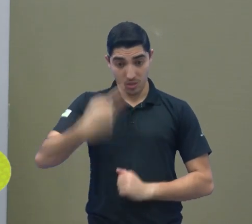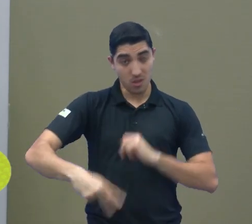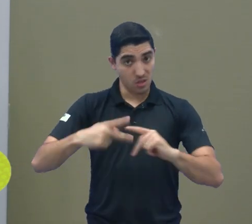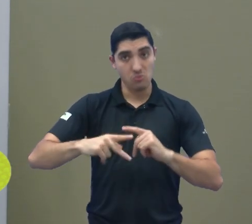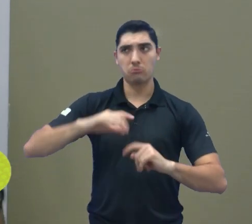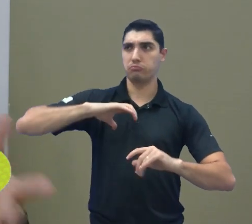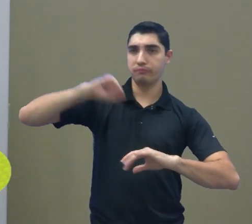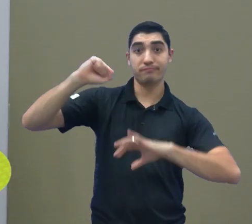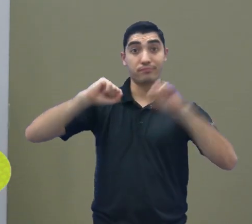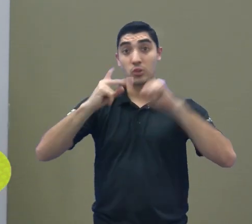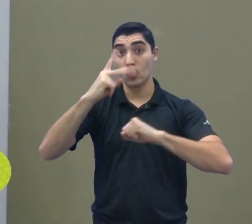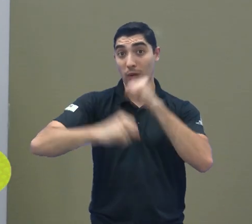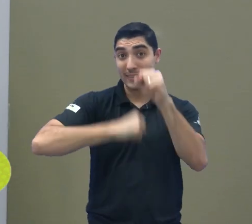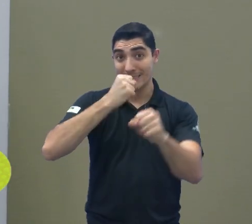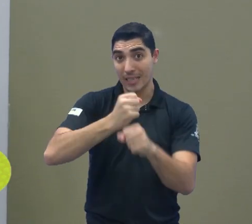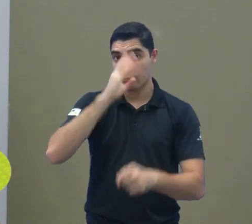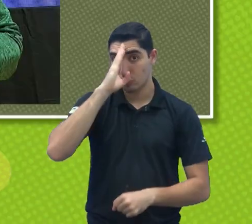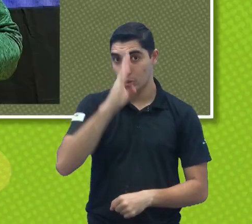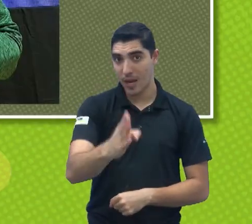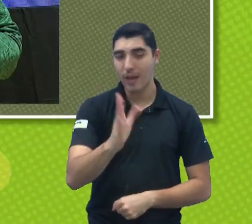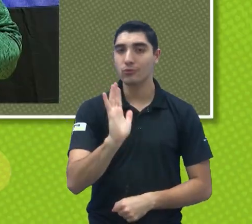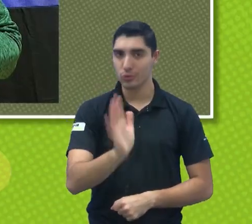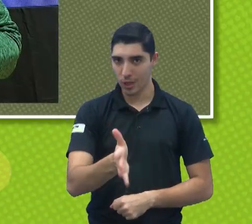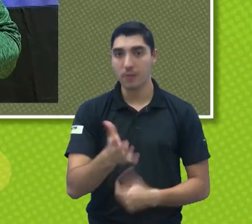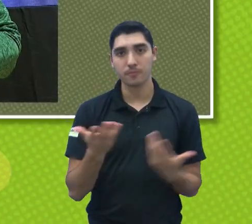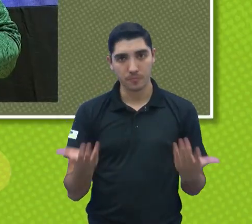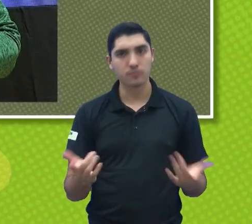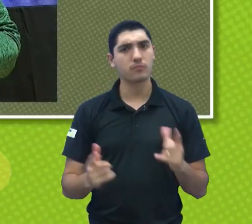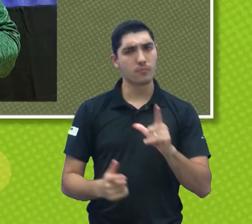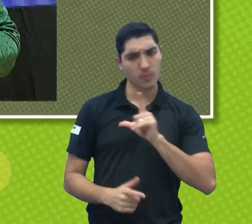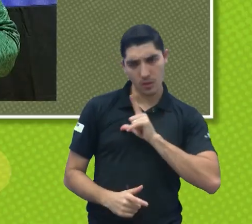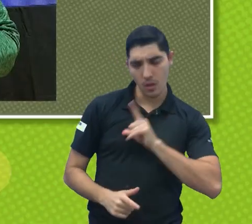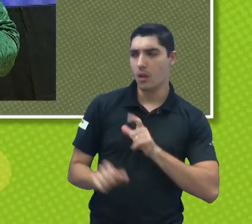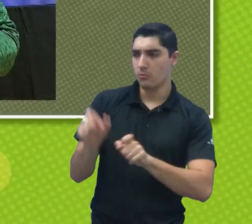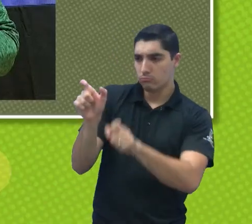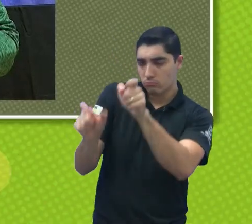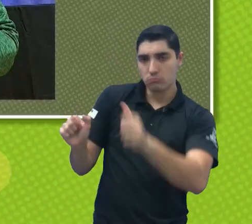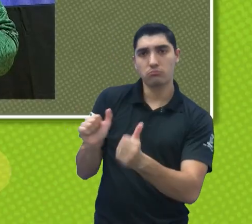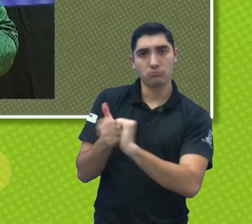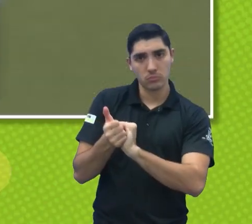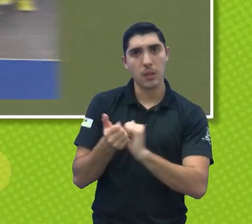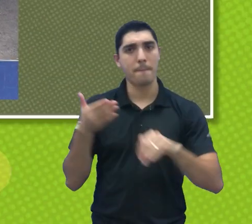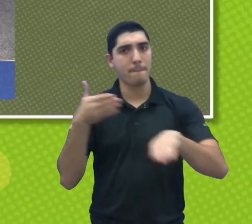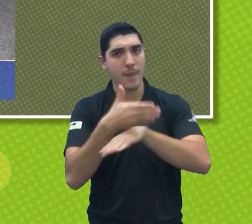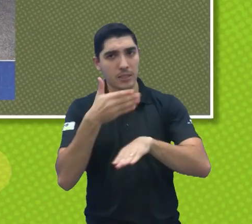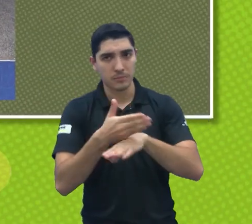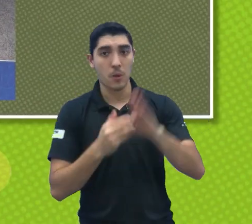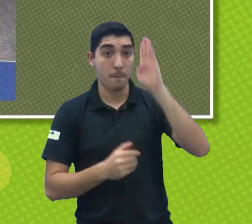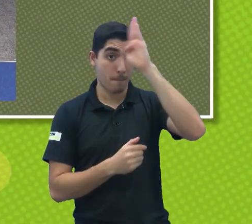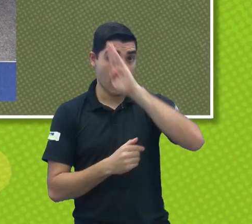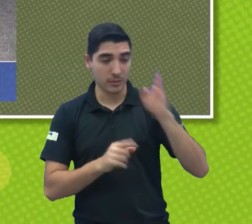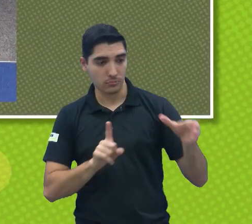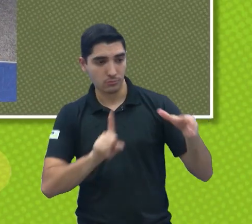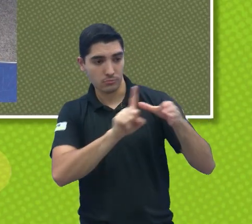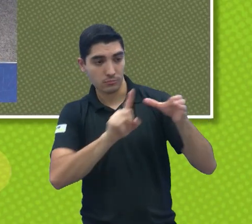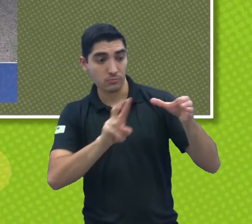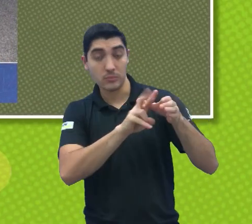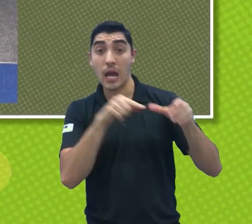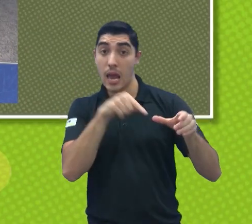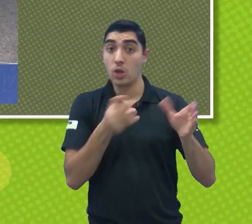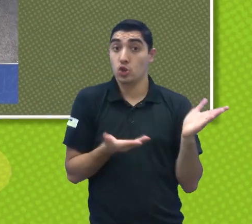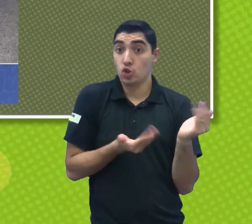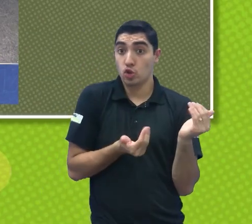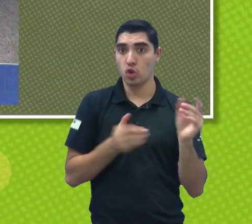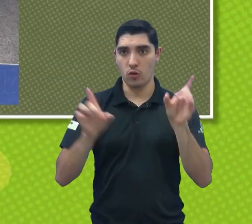equipes, né, então, temos atletas também, né, que estão na seleção brasileira de jovens, então a gente vai em busca aí